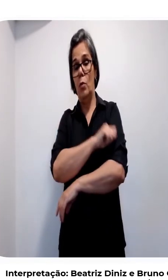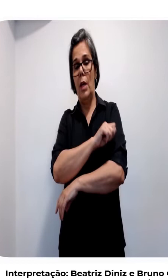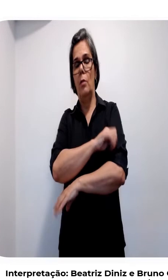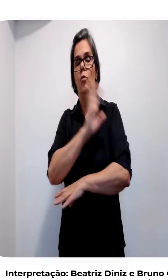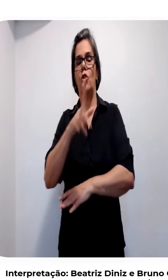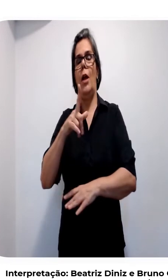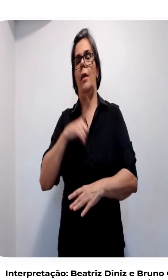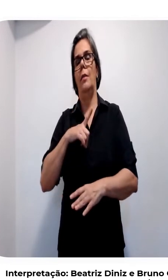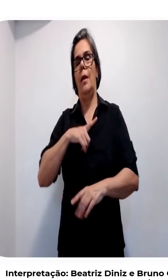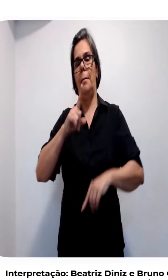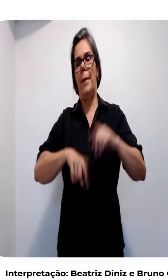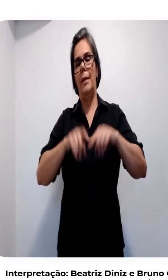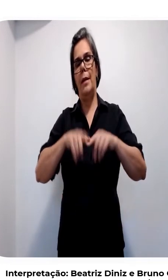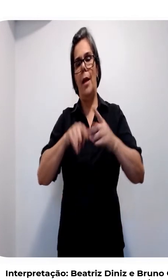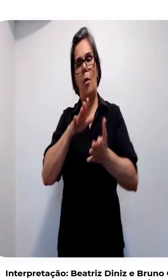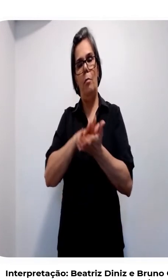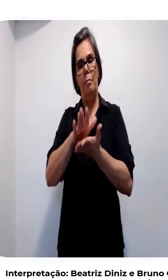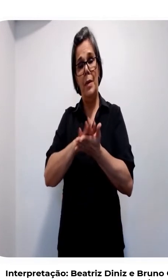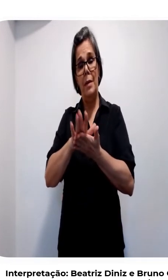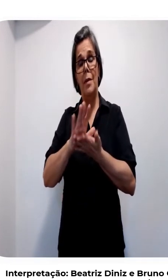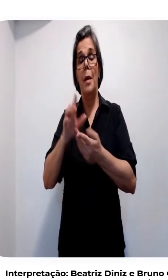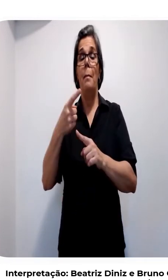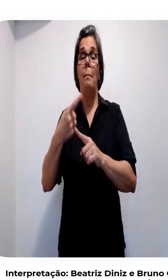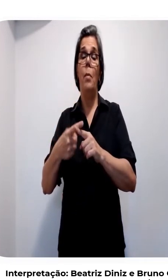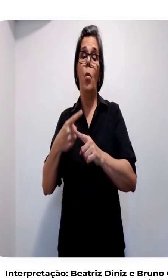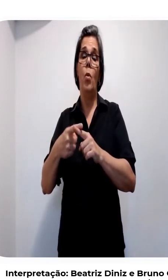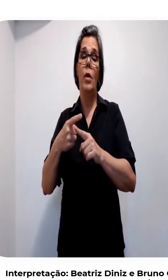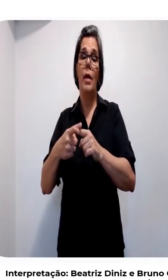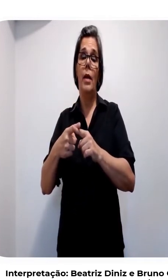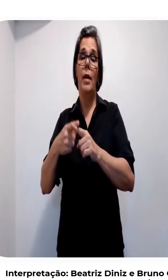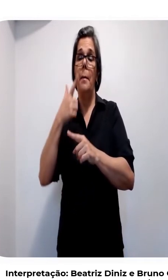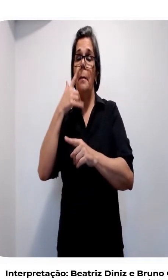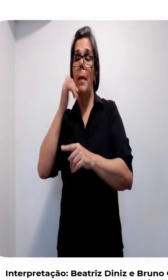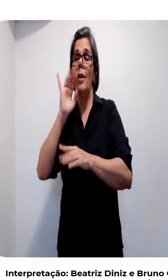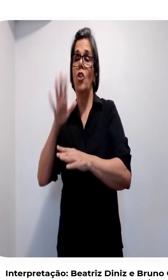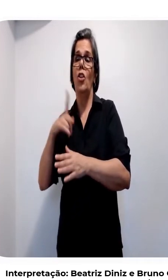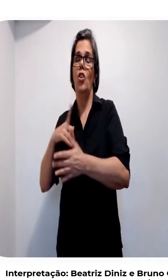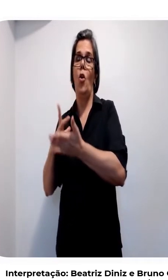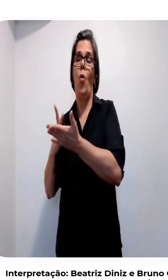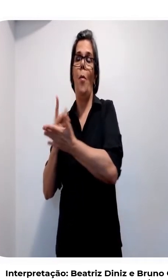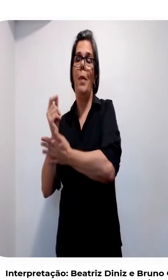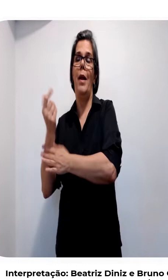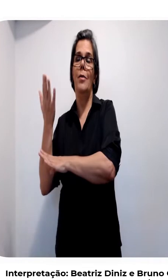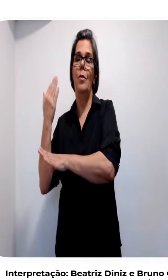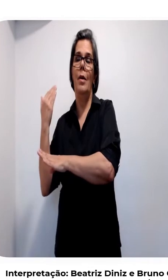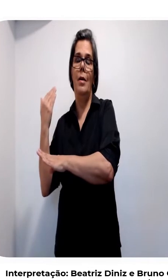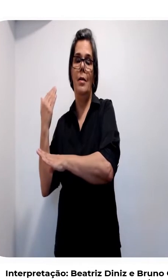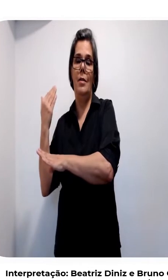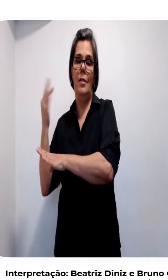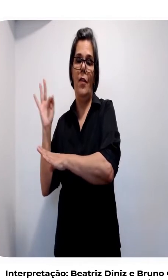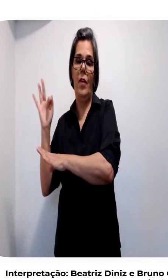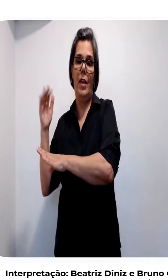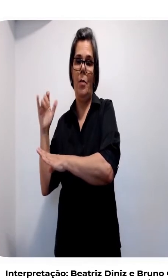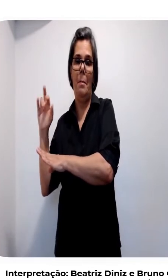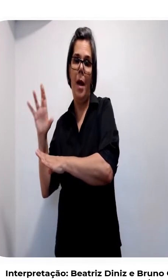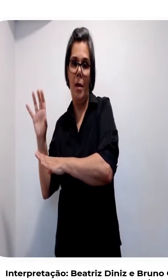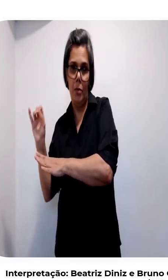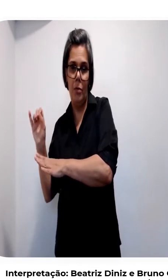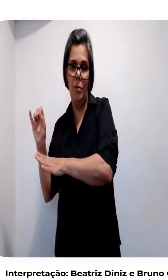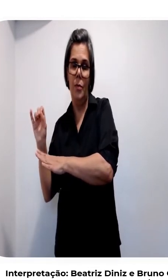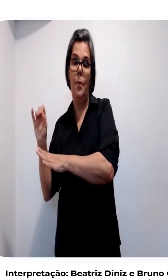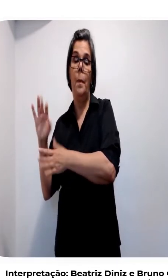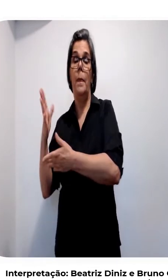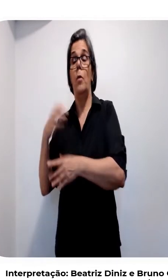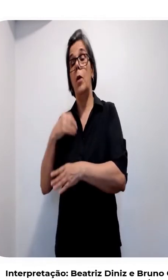impressas, pois já era um material que os pais haviam comprado no início do ano. E então eu falo com eles no dia